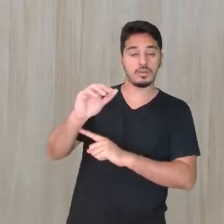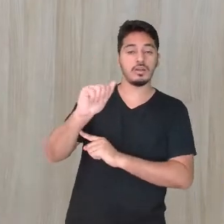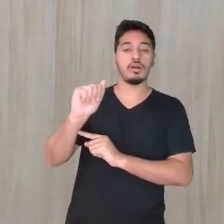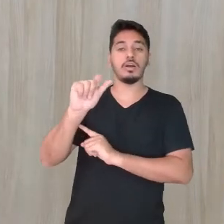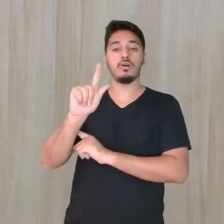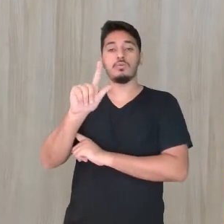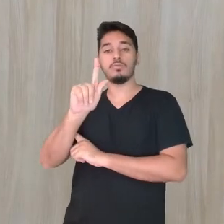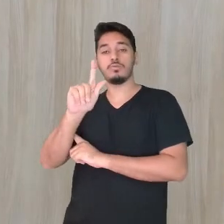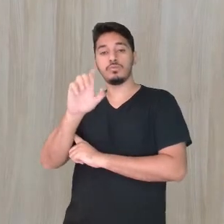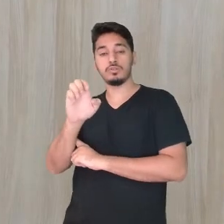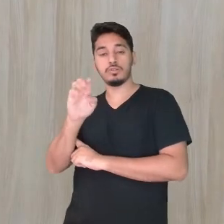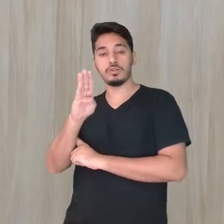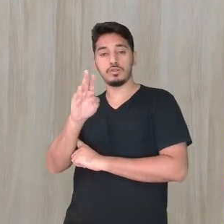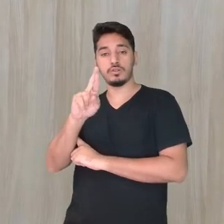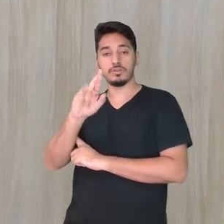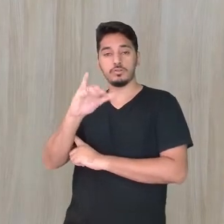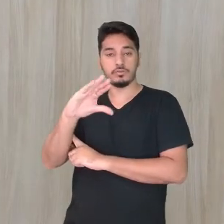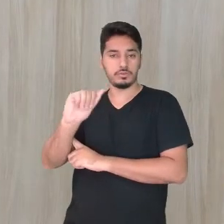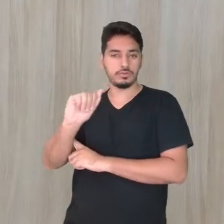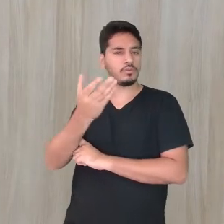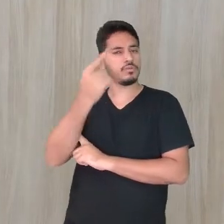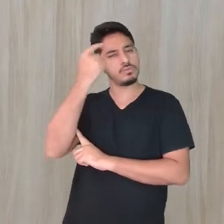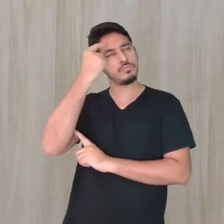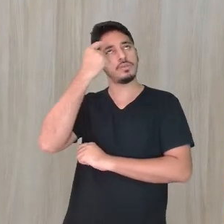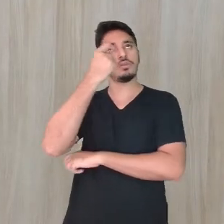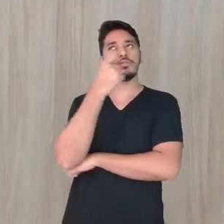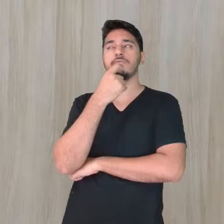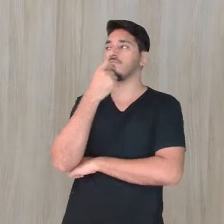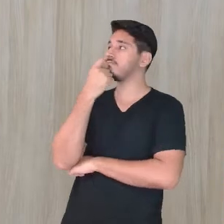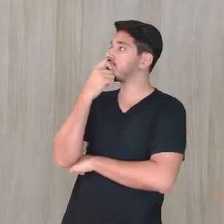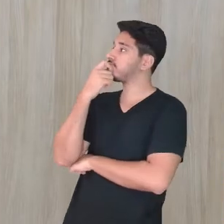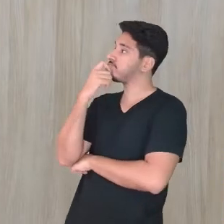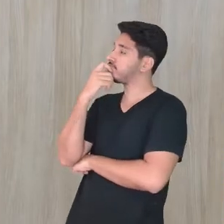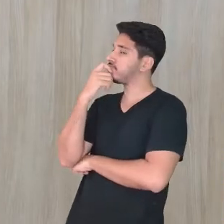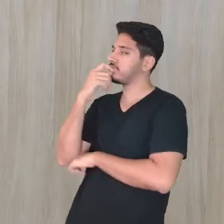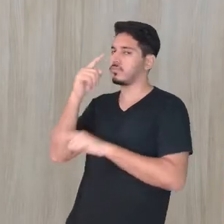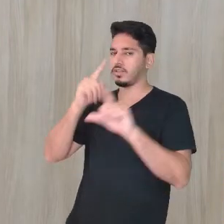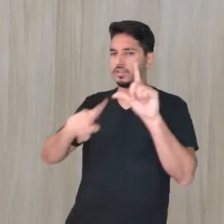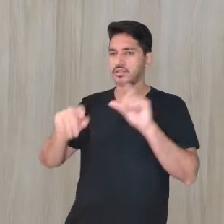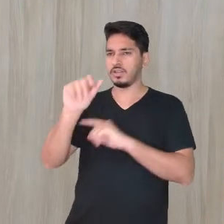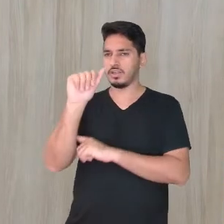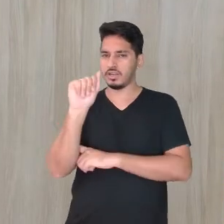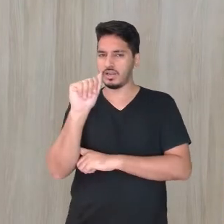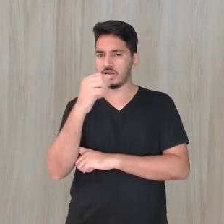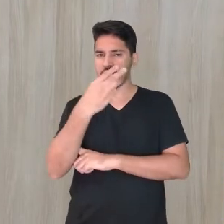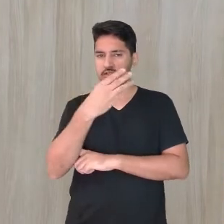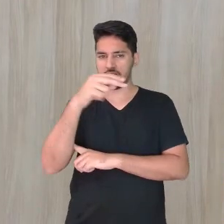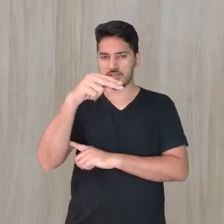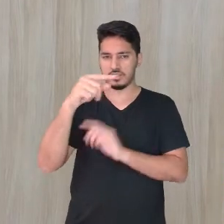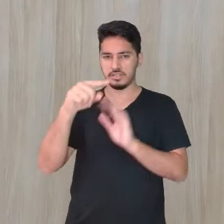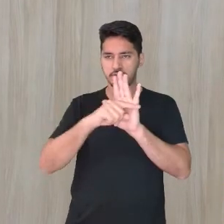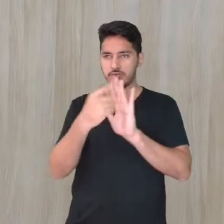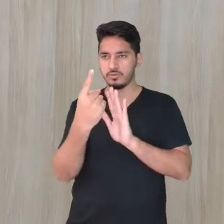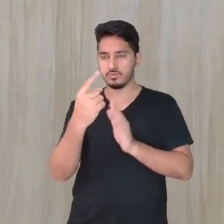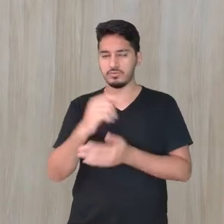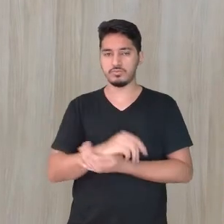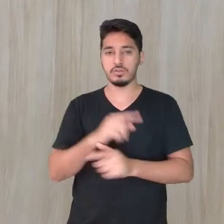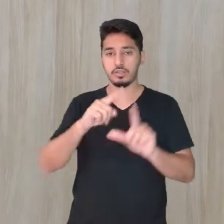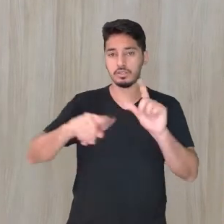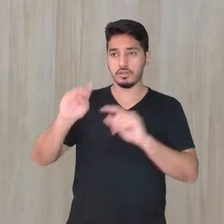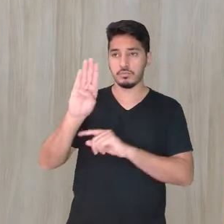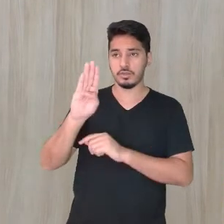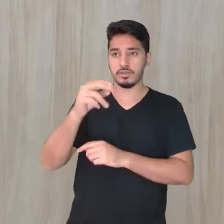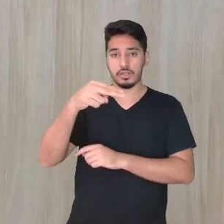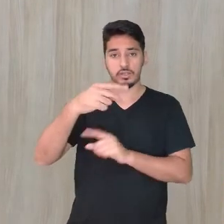essa sequência? Eu quero que você pense comigo agora. Ó, será que a letra A, 3n menos 1? Será que a letra